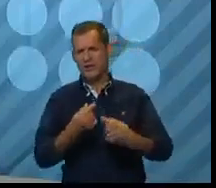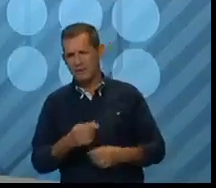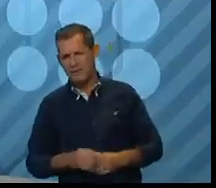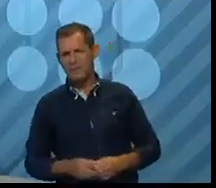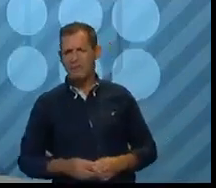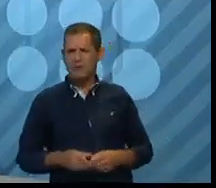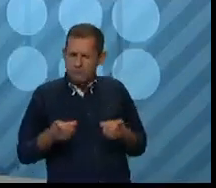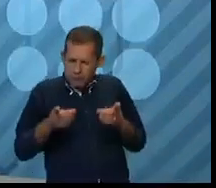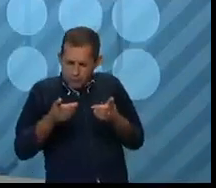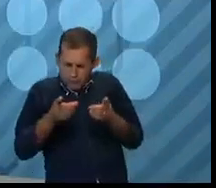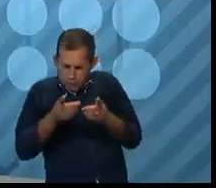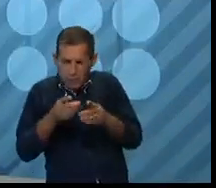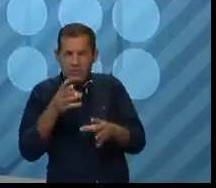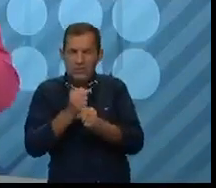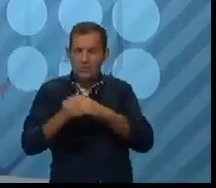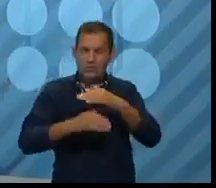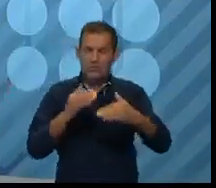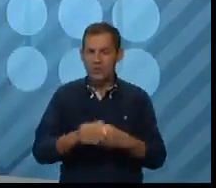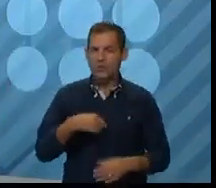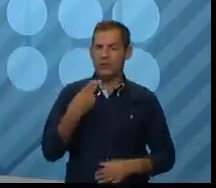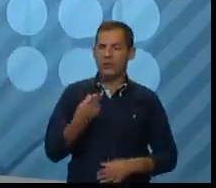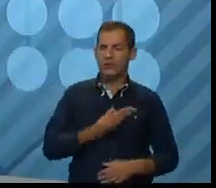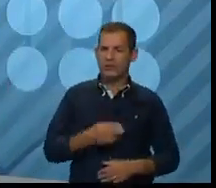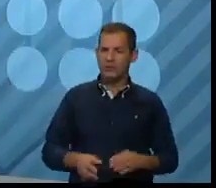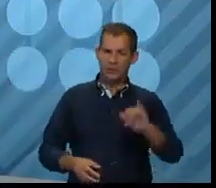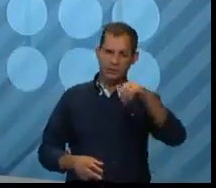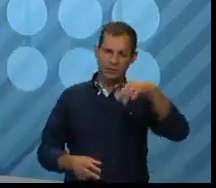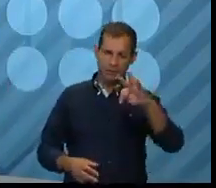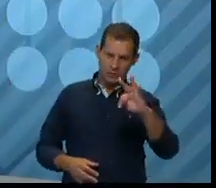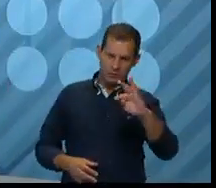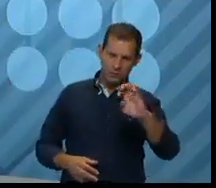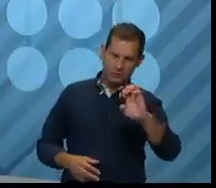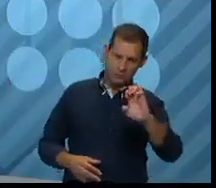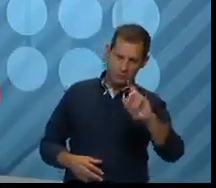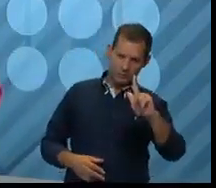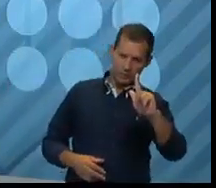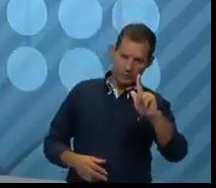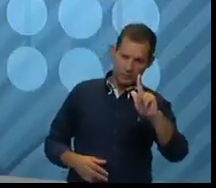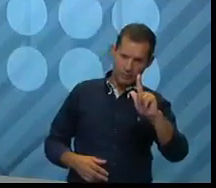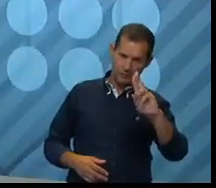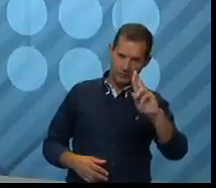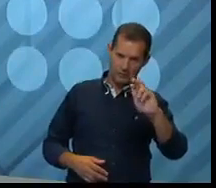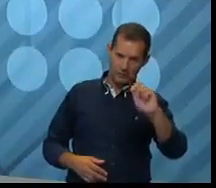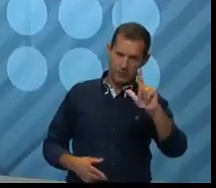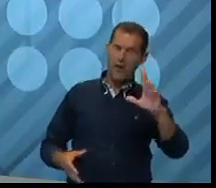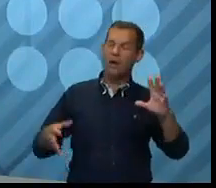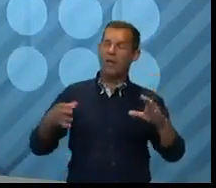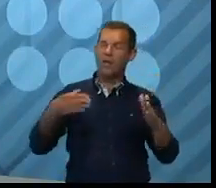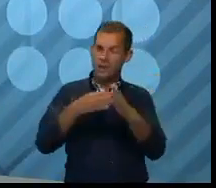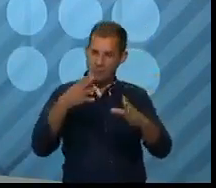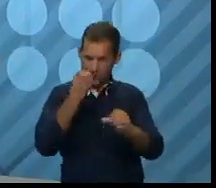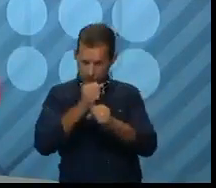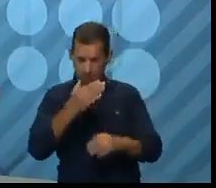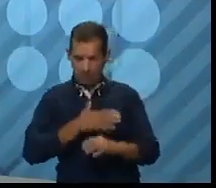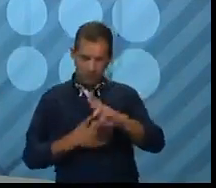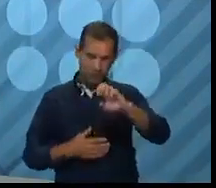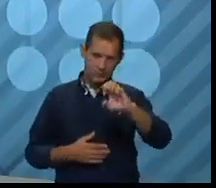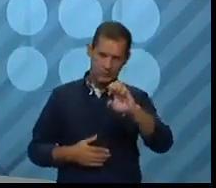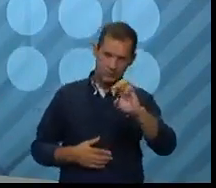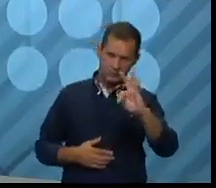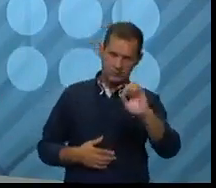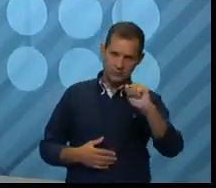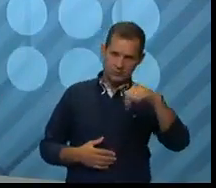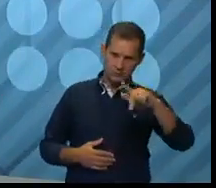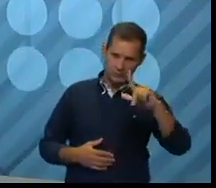né, e somo tudo, essa é a nossa integral. Então, a integral é o limite da soma dos meus retângulos. Quando os meus